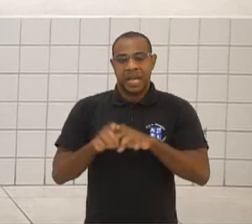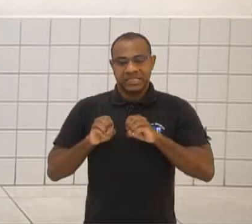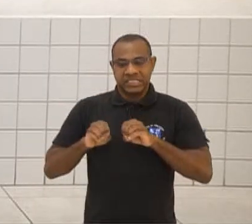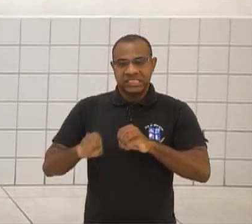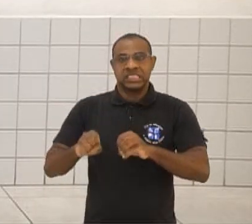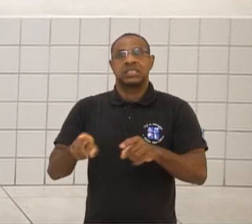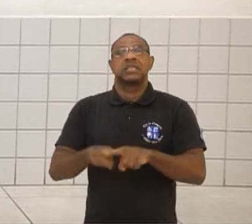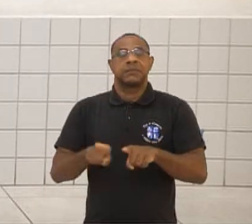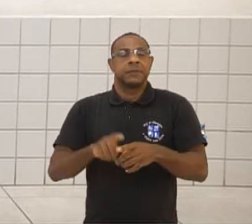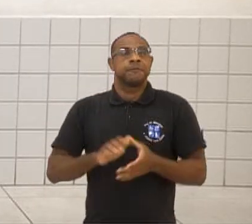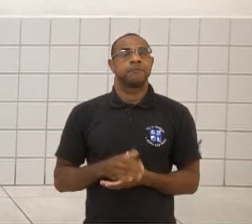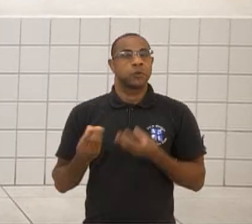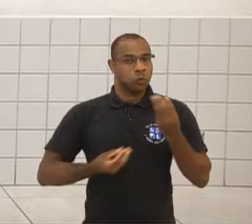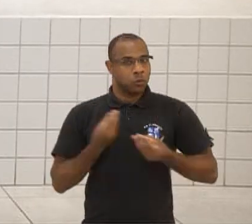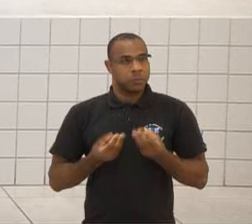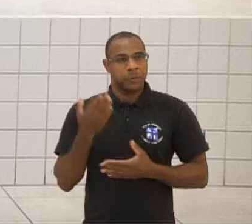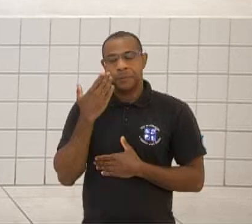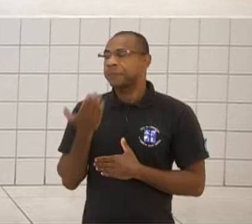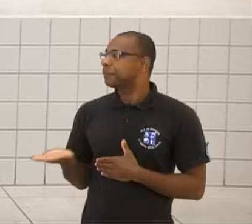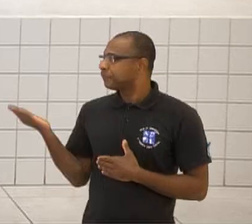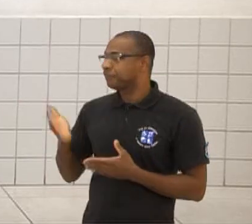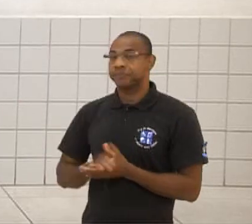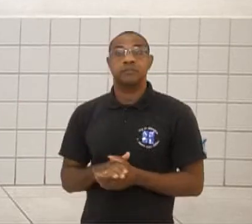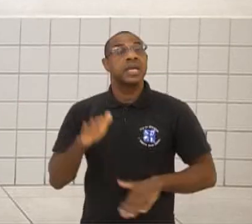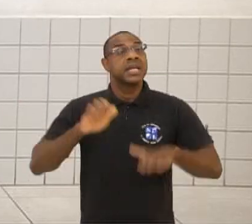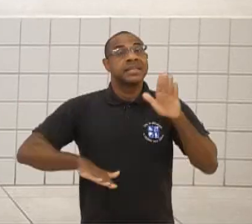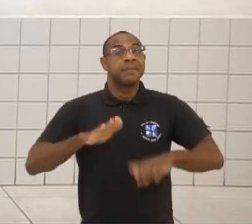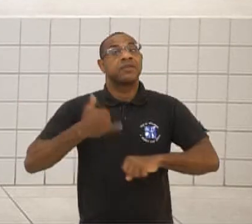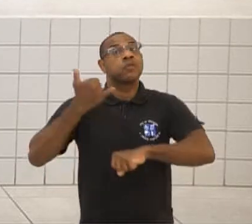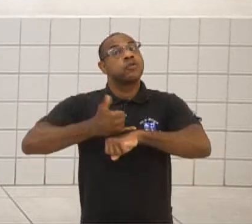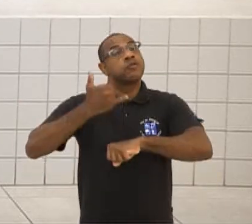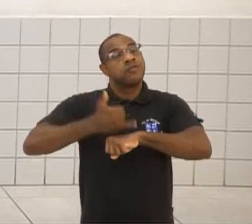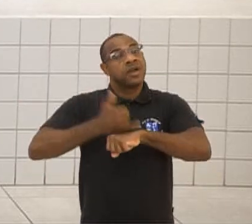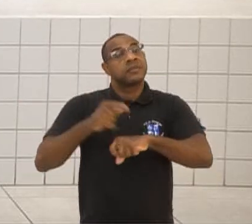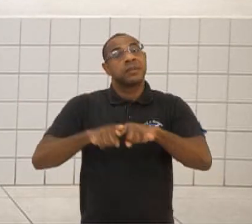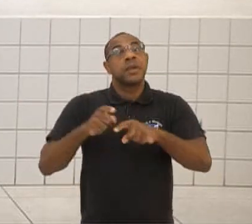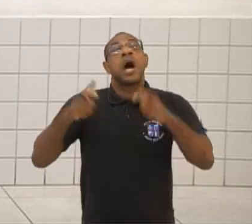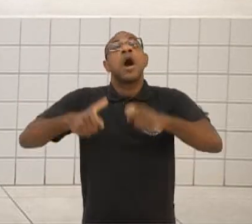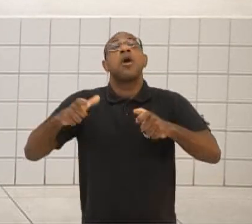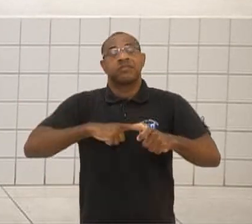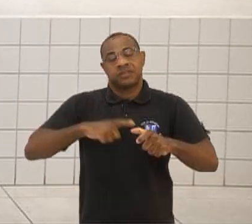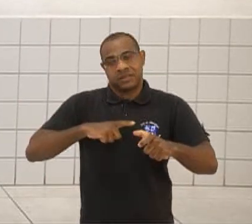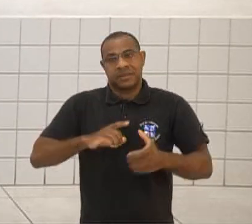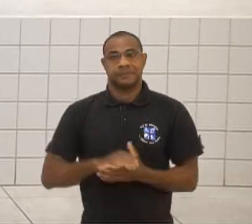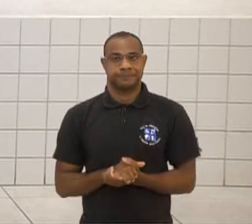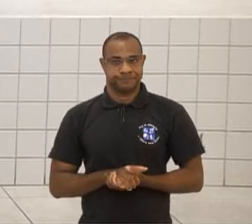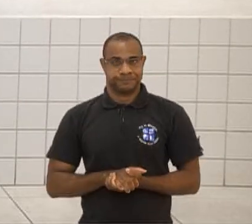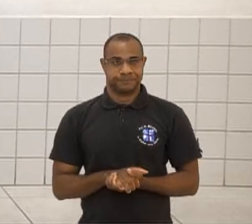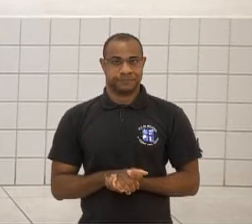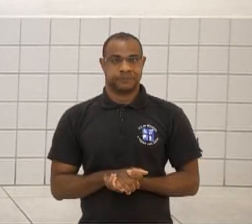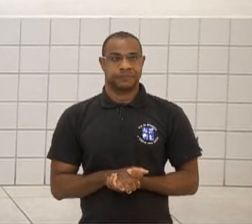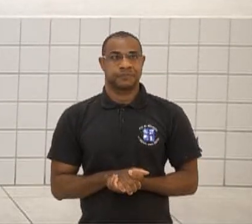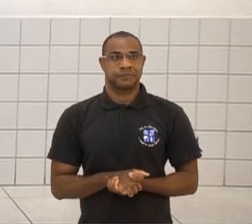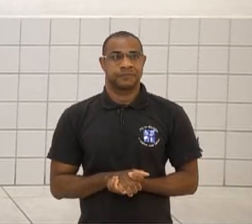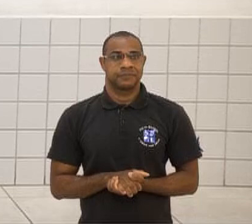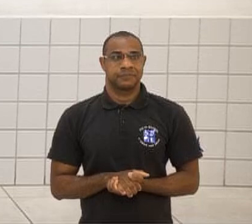né, Prof. Beth? Sim. Então varia, depende muito do metal e o meio no qual ele está inserido, tá